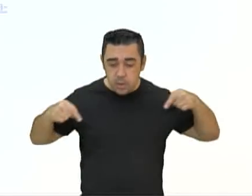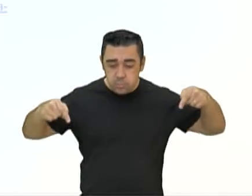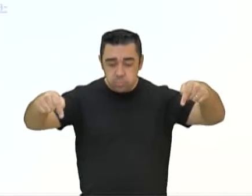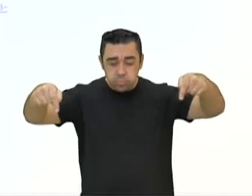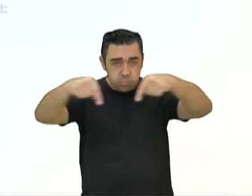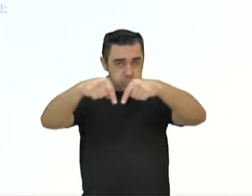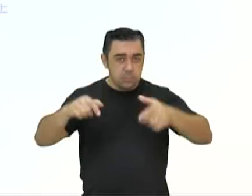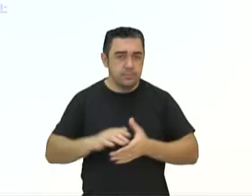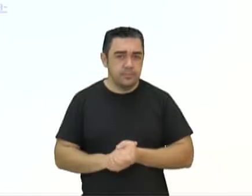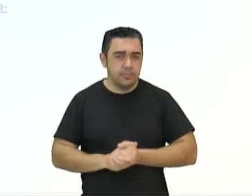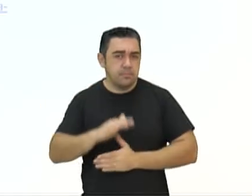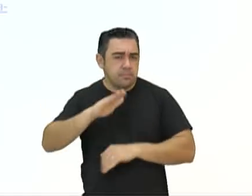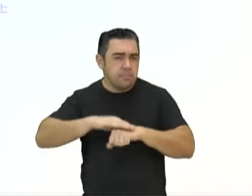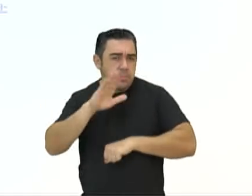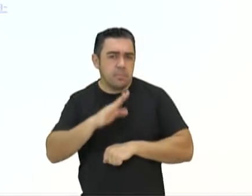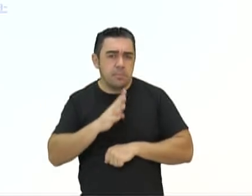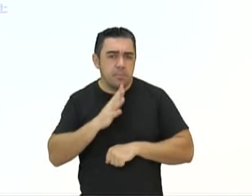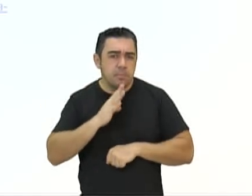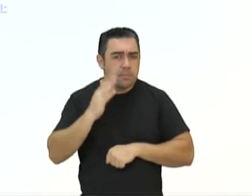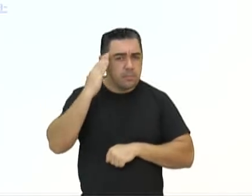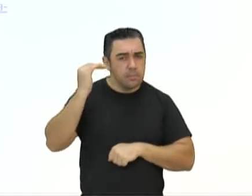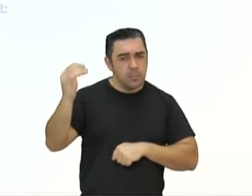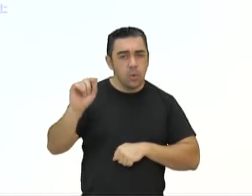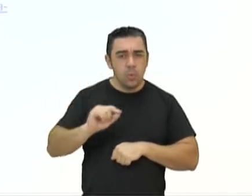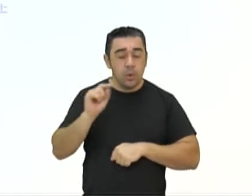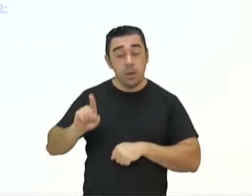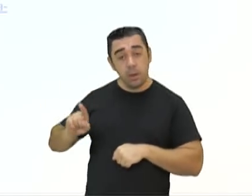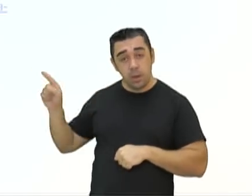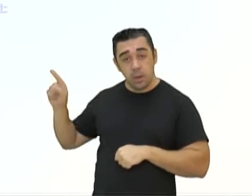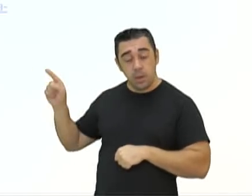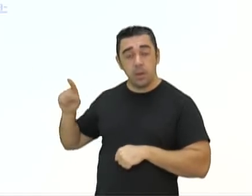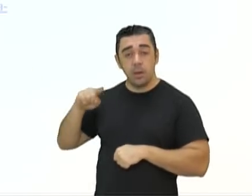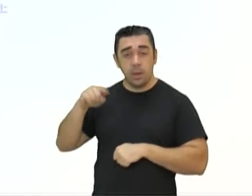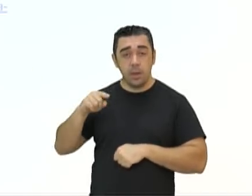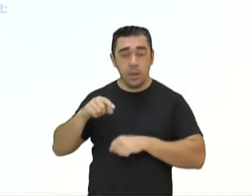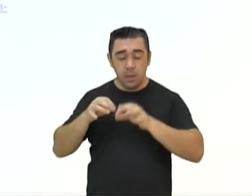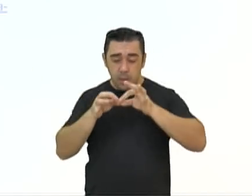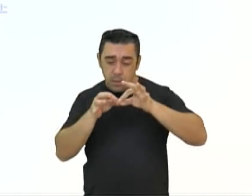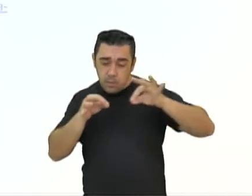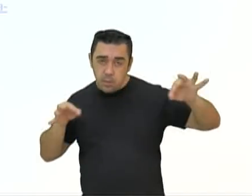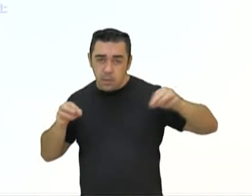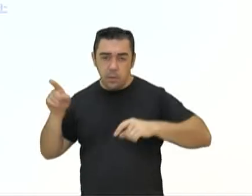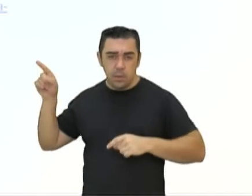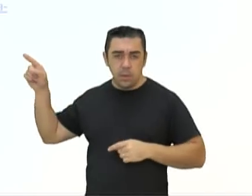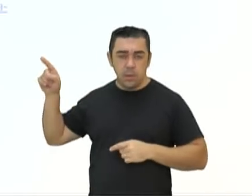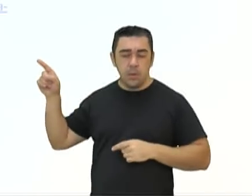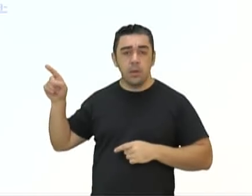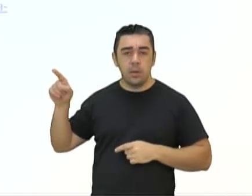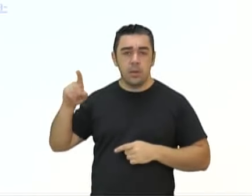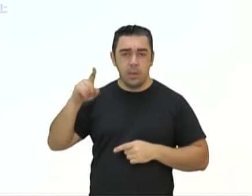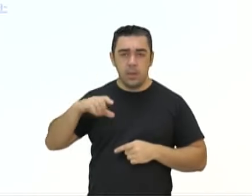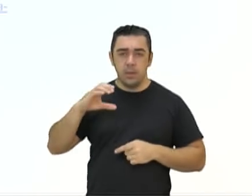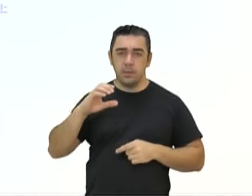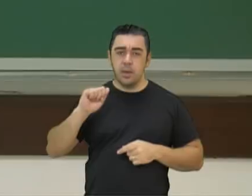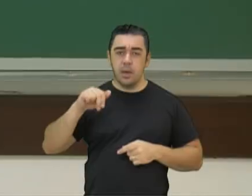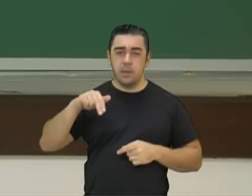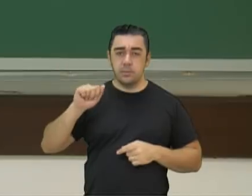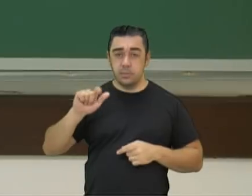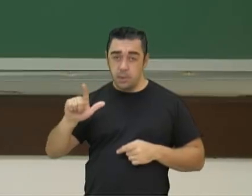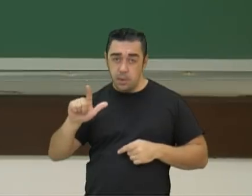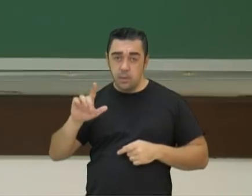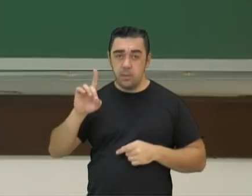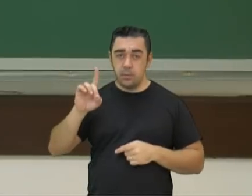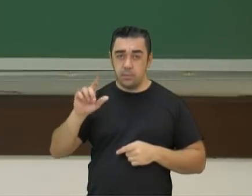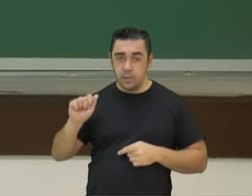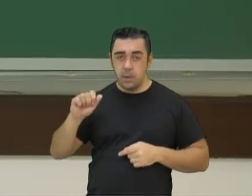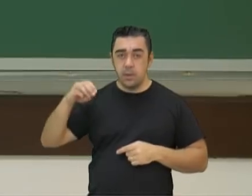mais conhecidas foram as travessias do Canal da Mancha. Nós temos um mapinha ali mostrando